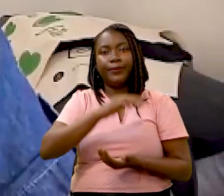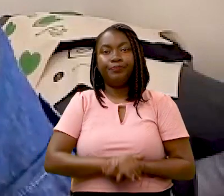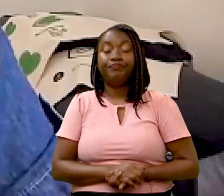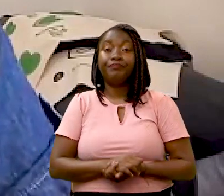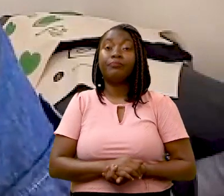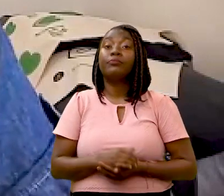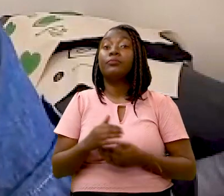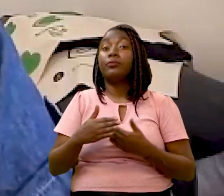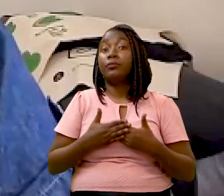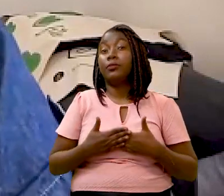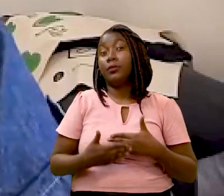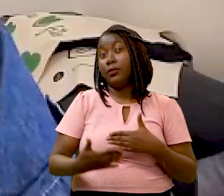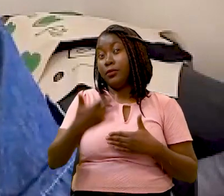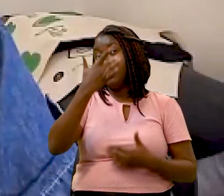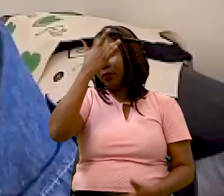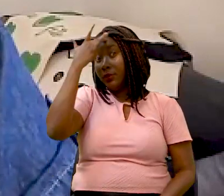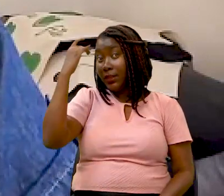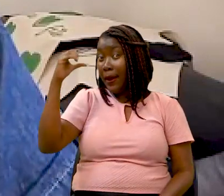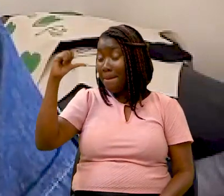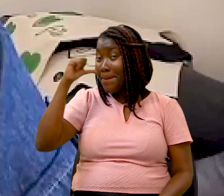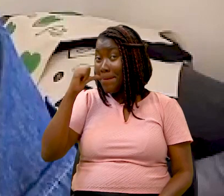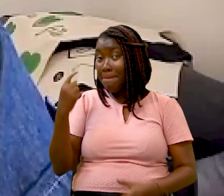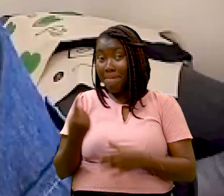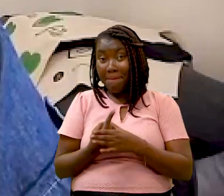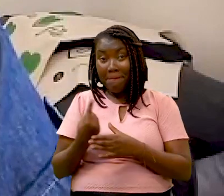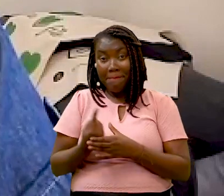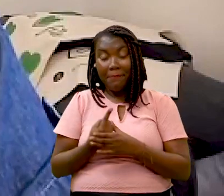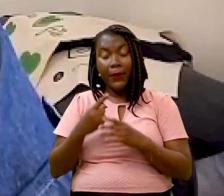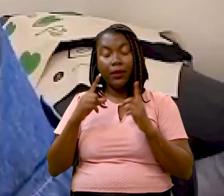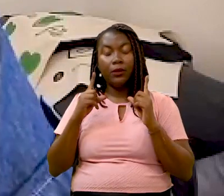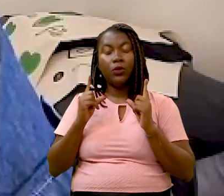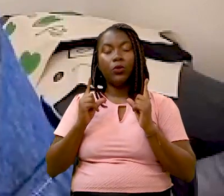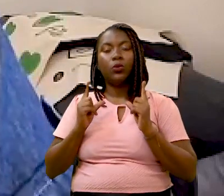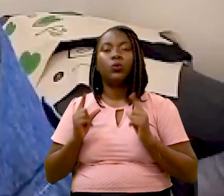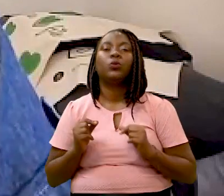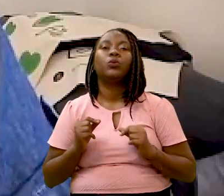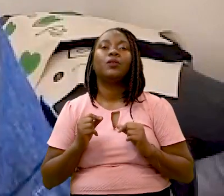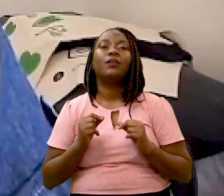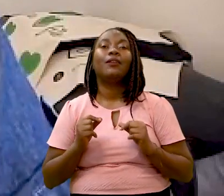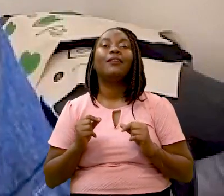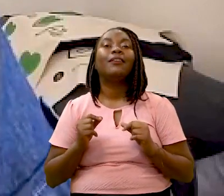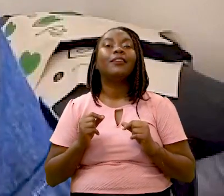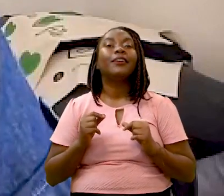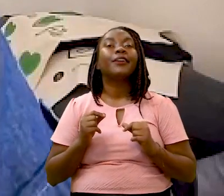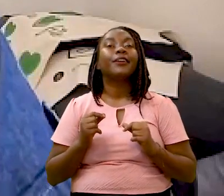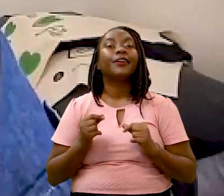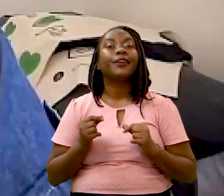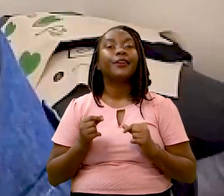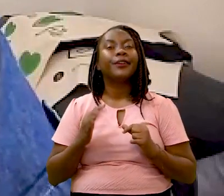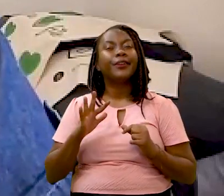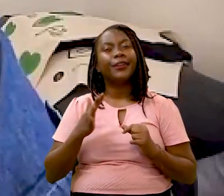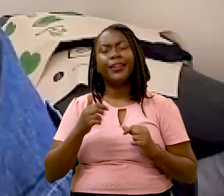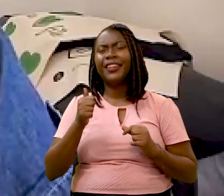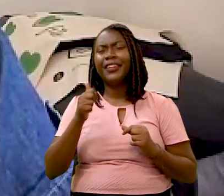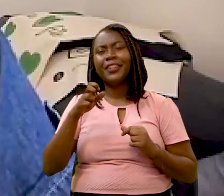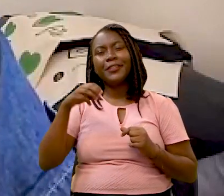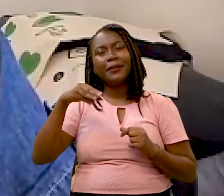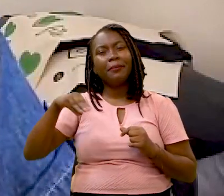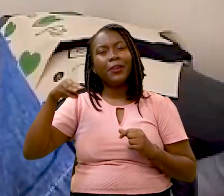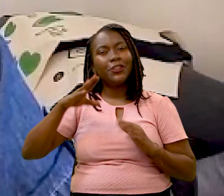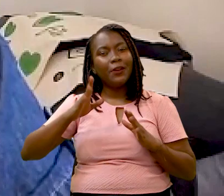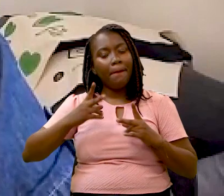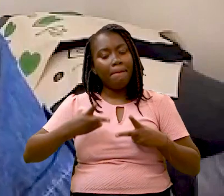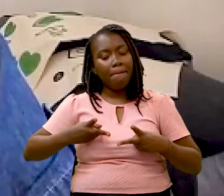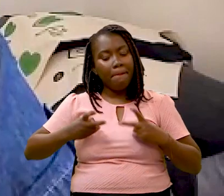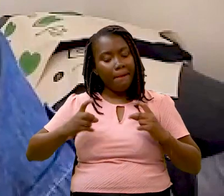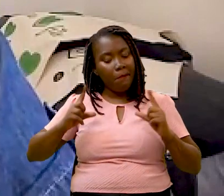A partir do momento que a pessoa bebe esse suco refrescante, ela em torno de 15 minutos, ela já percebe